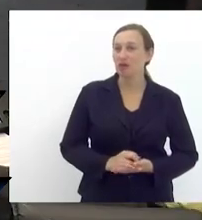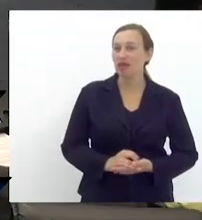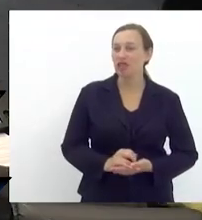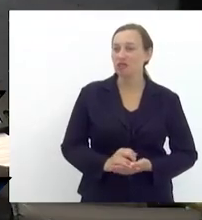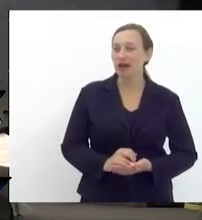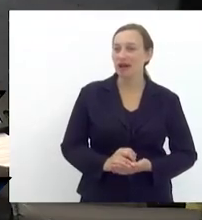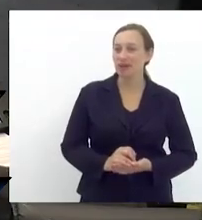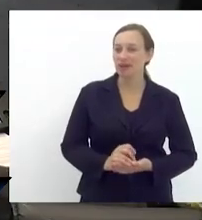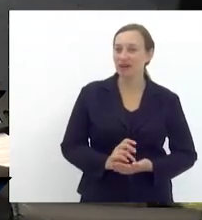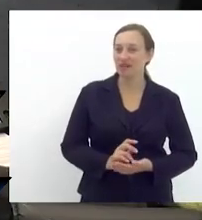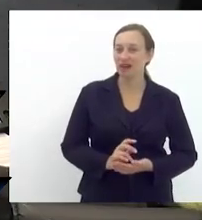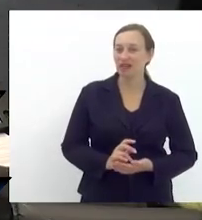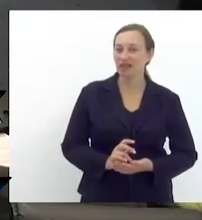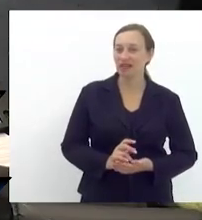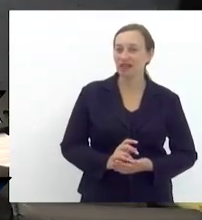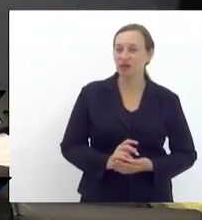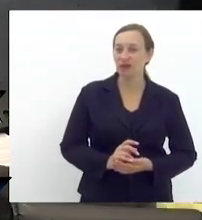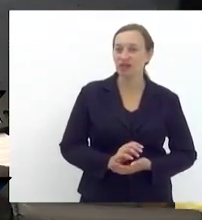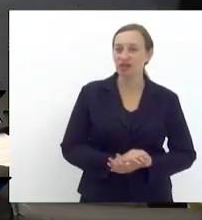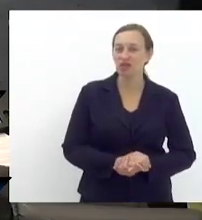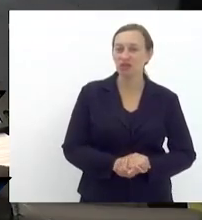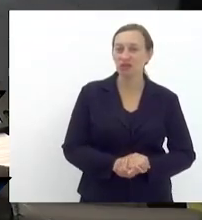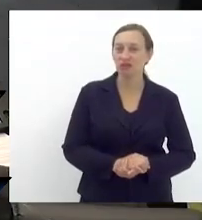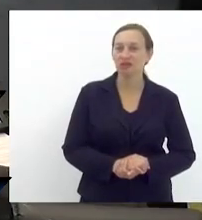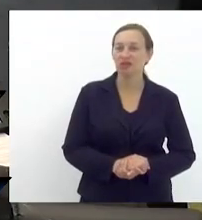favorável senhor presidente